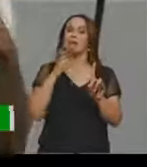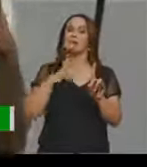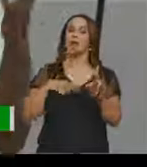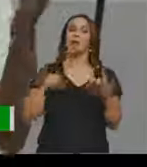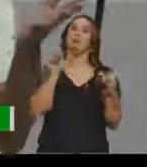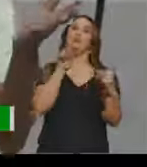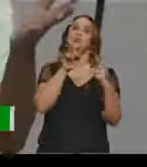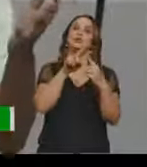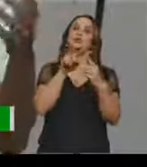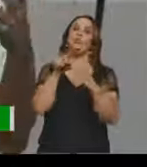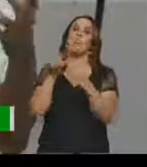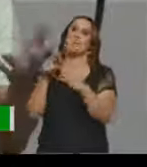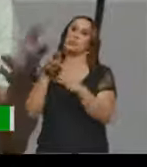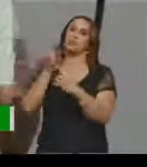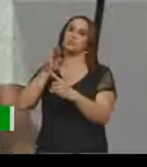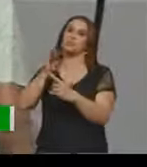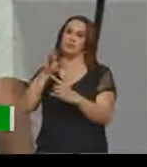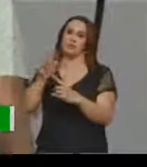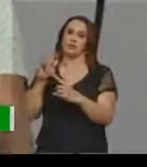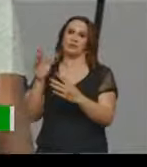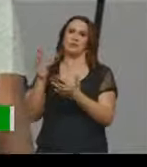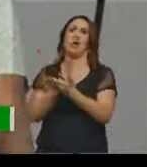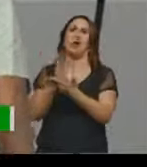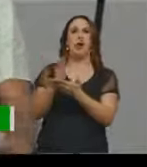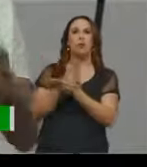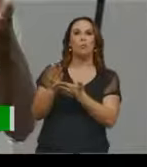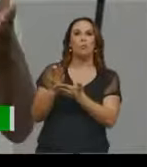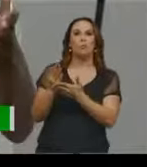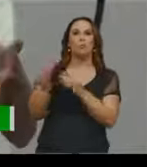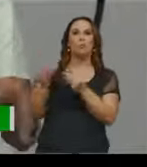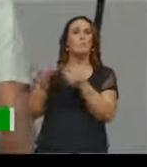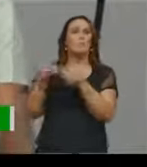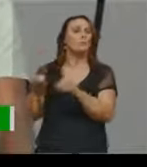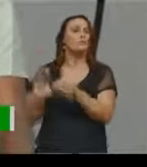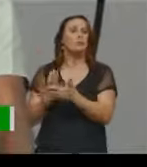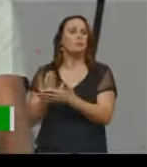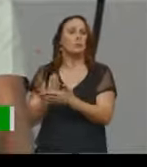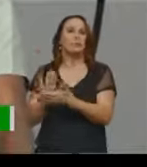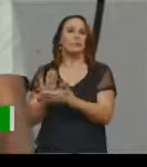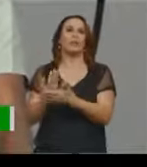dar preferência àquele que faz menos mal, no caso daqueles que praticam